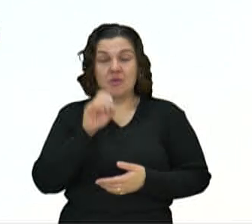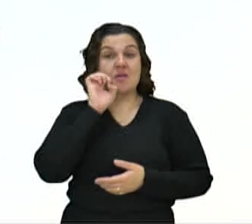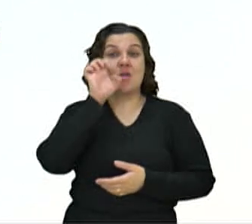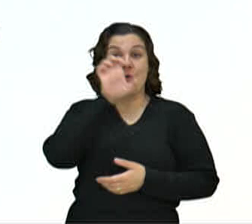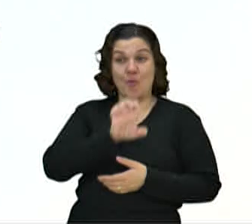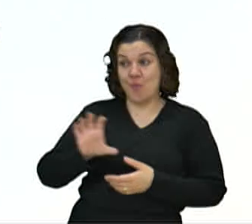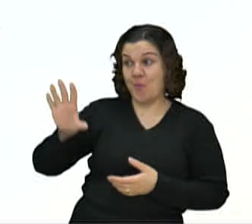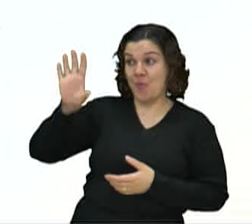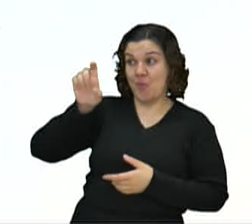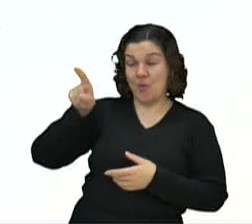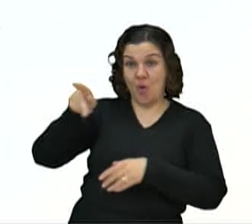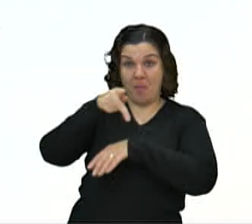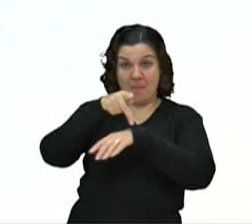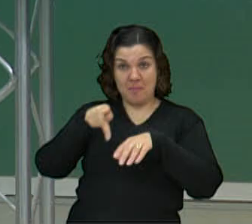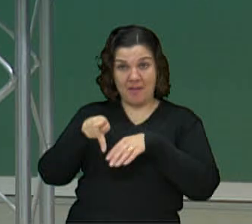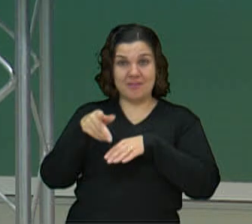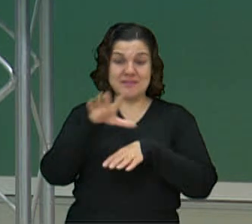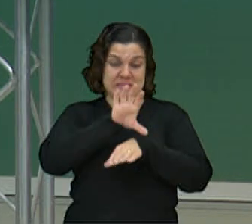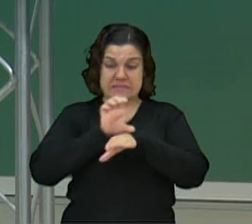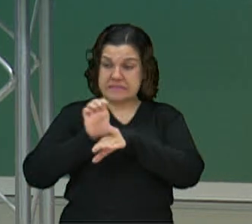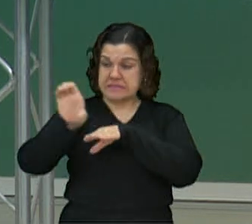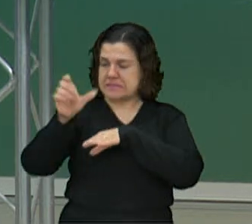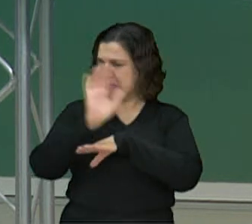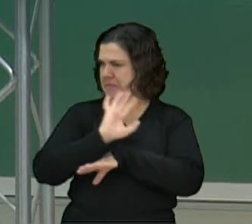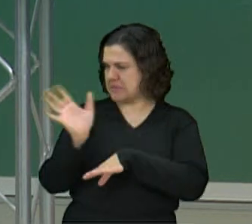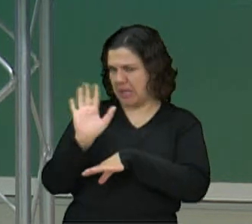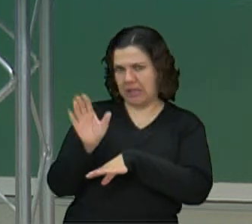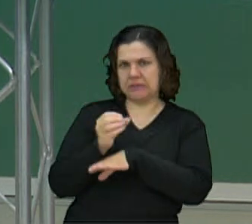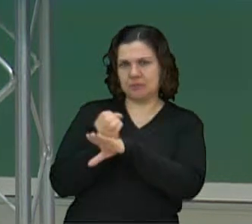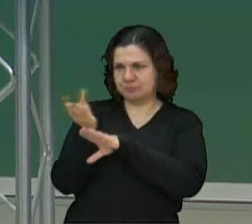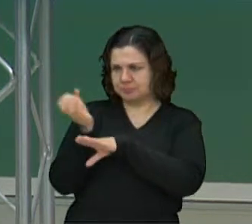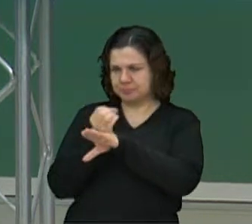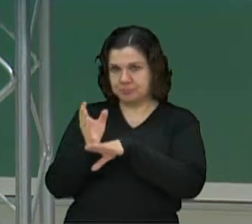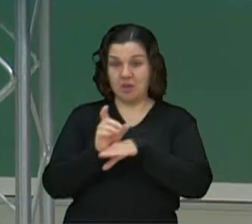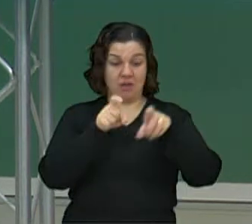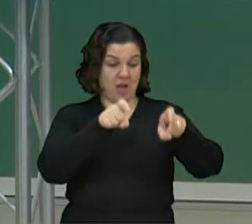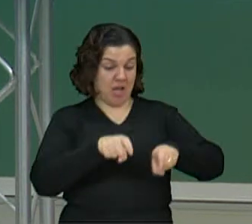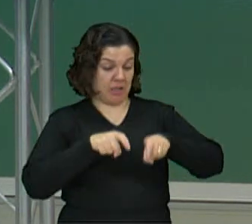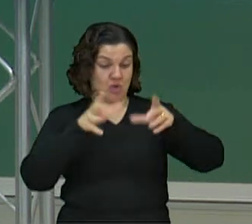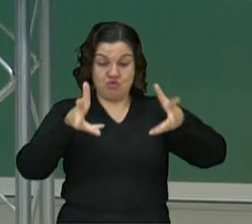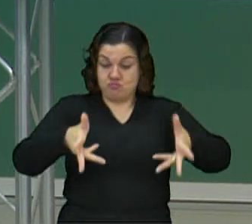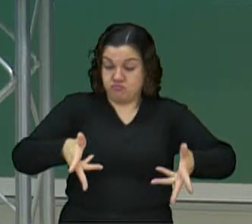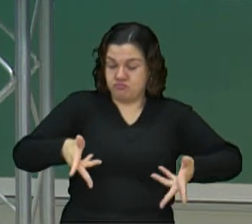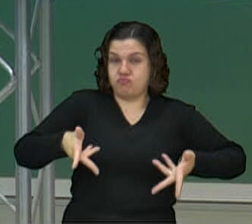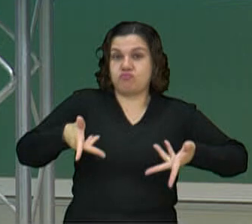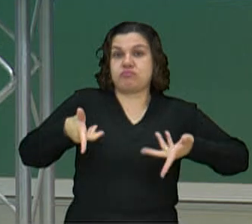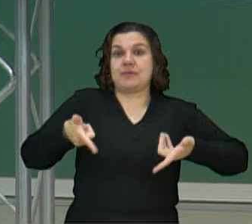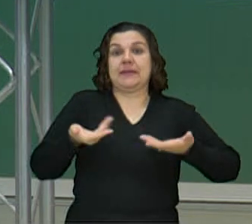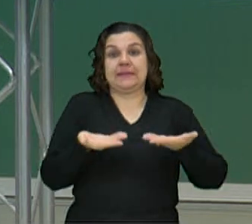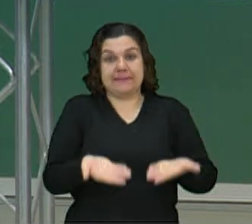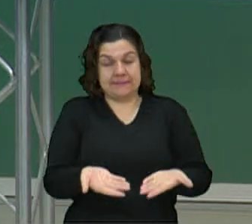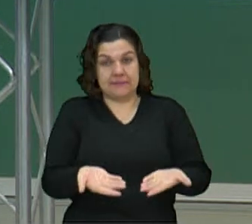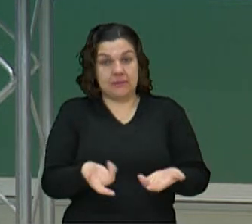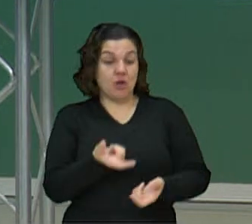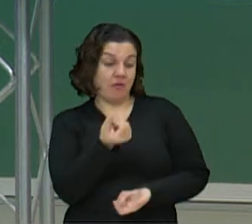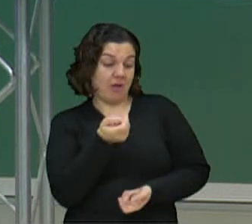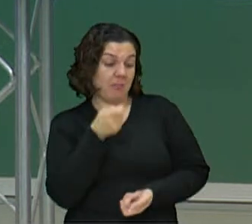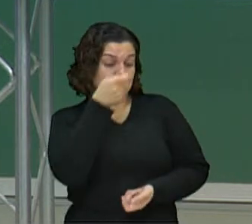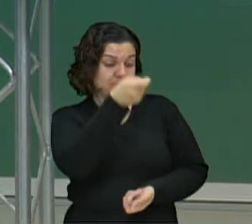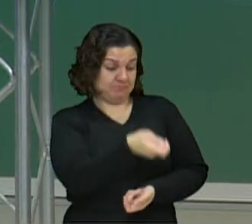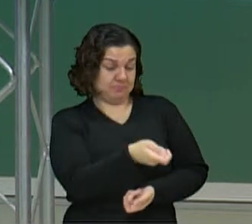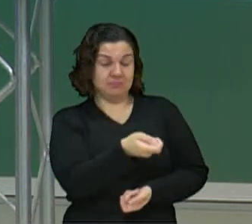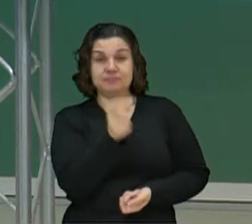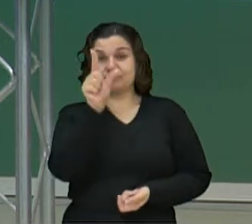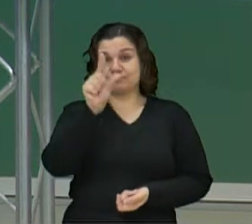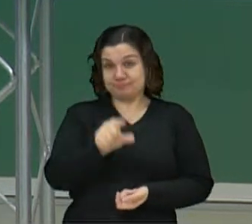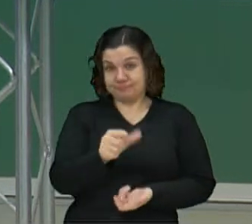europeus importavam cada vez menos. No campo, a produção, então, era grande, mas o valor dos